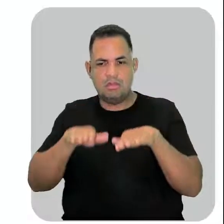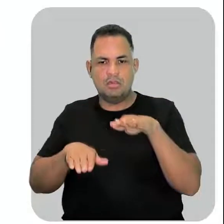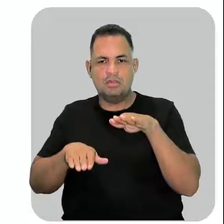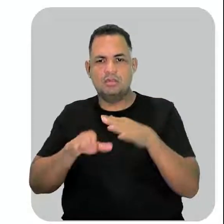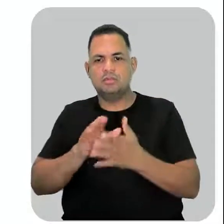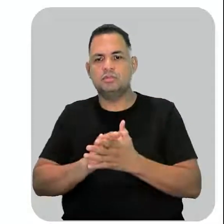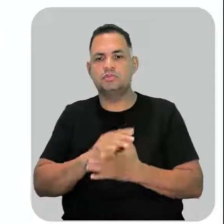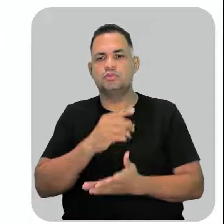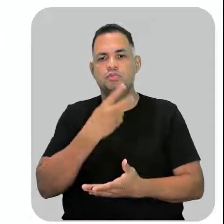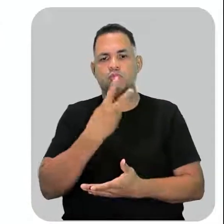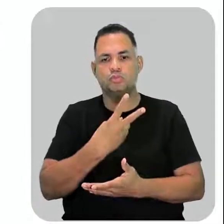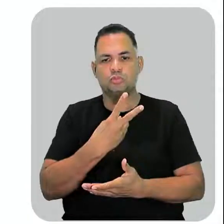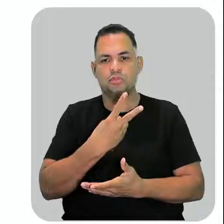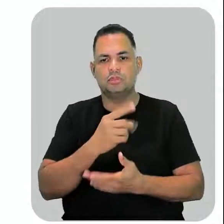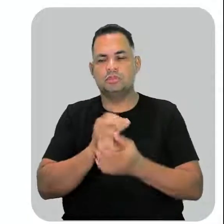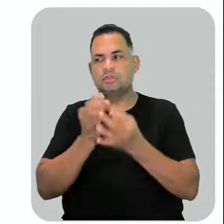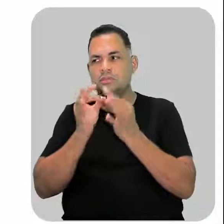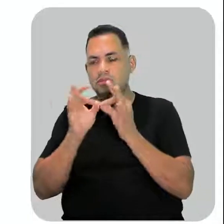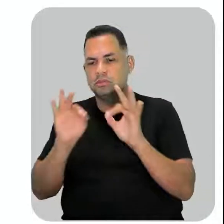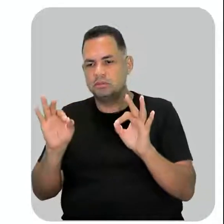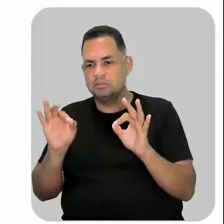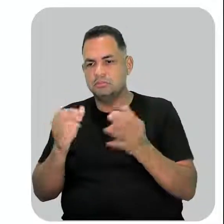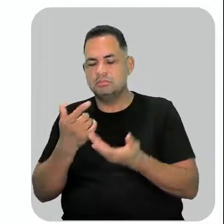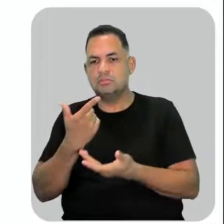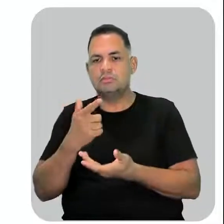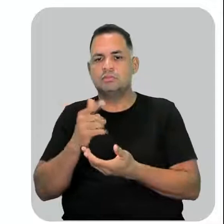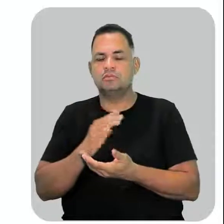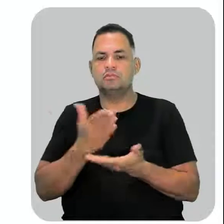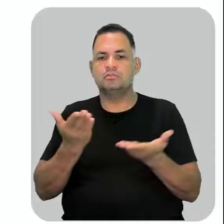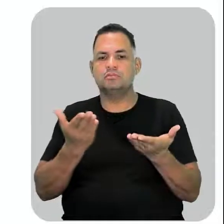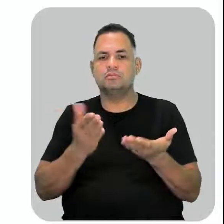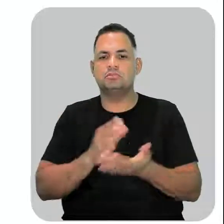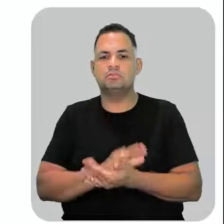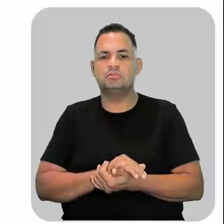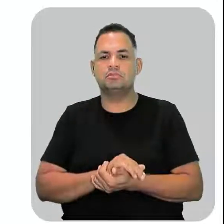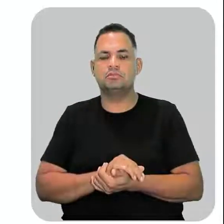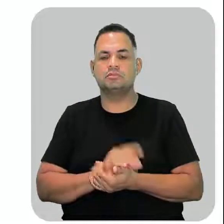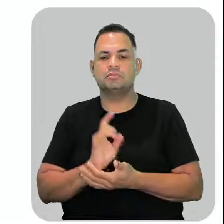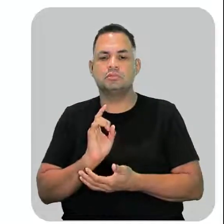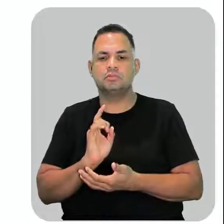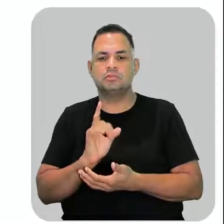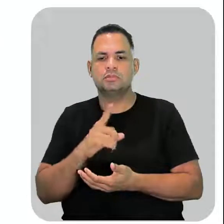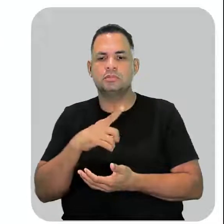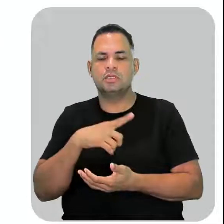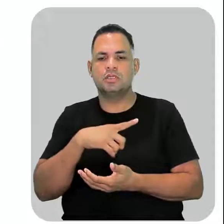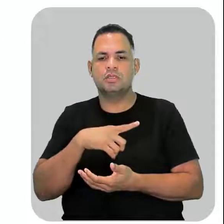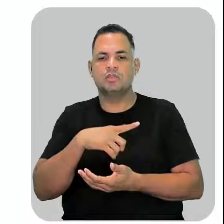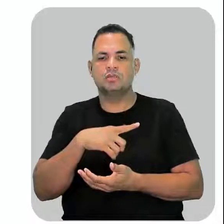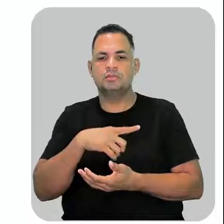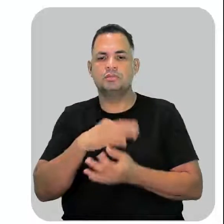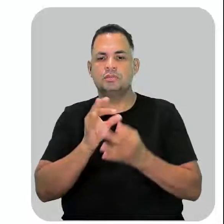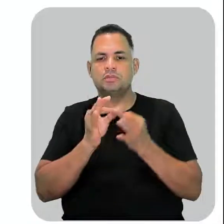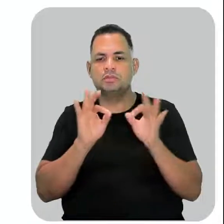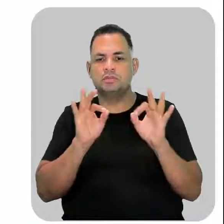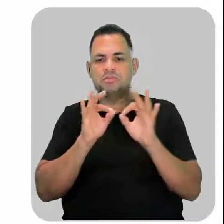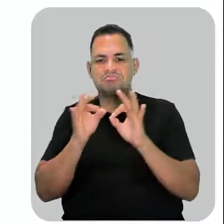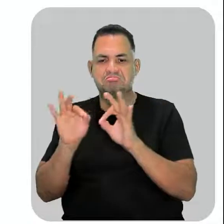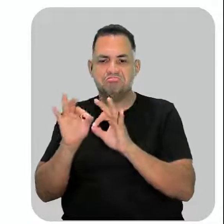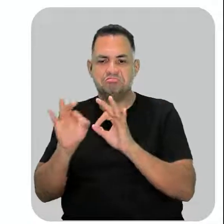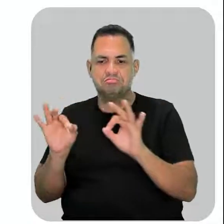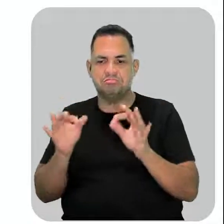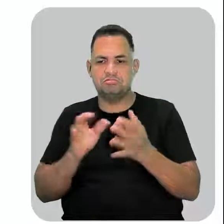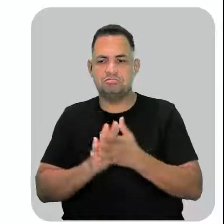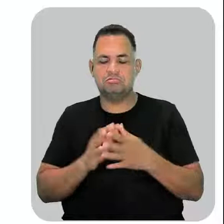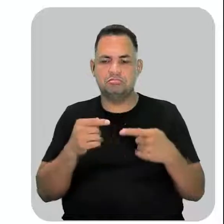e simples. Não tem. Quando sai do anel aromático aqui, só tem ligação simples, ó,